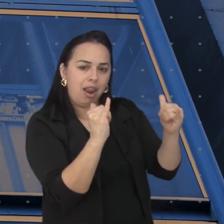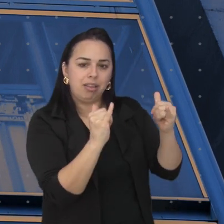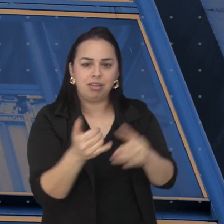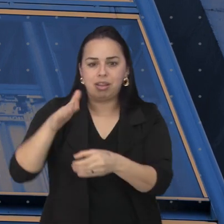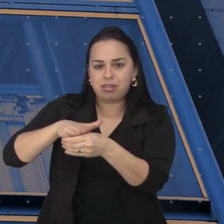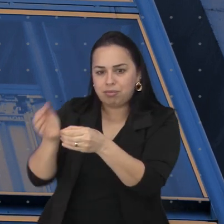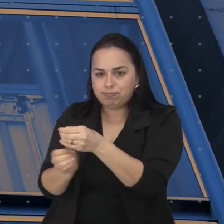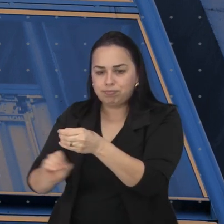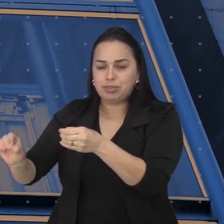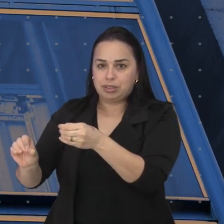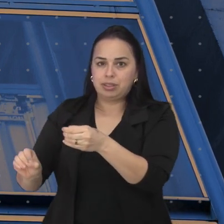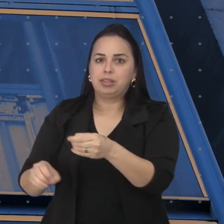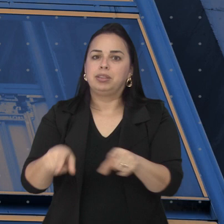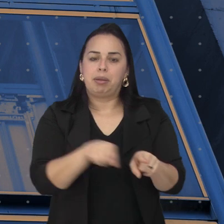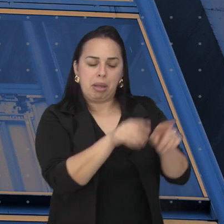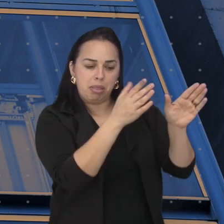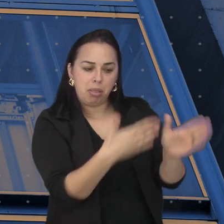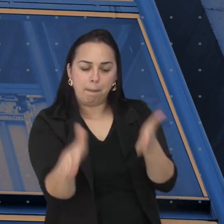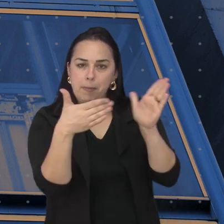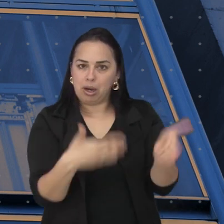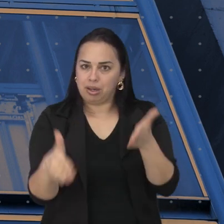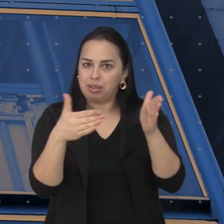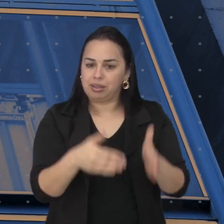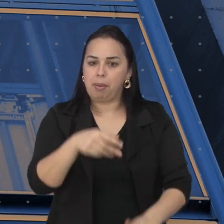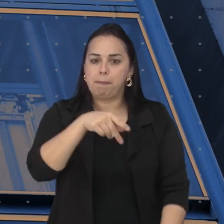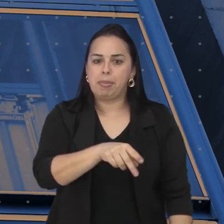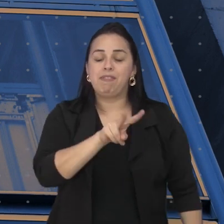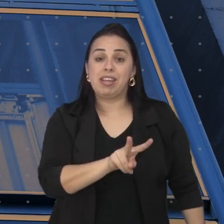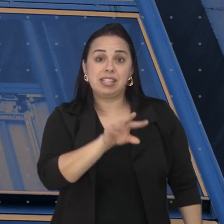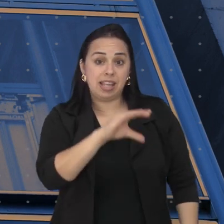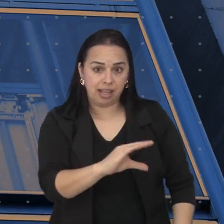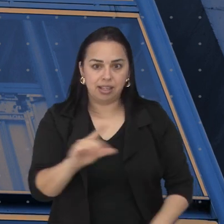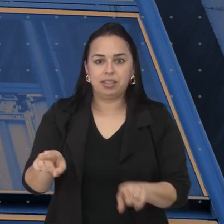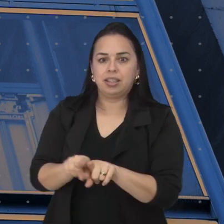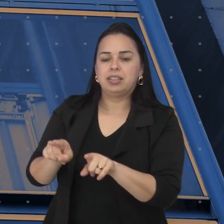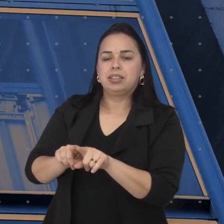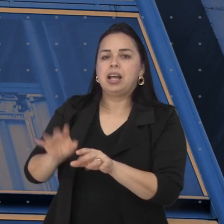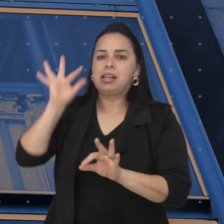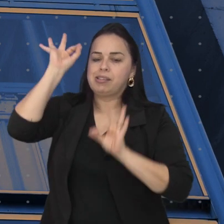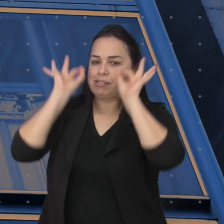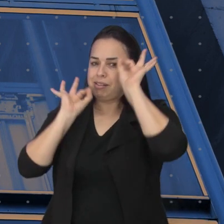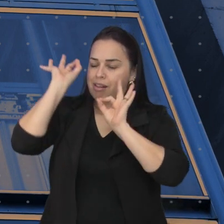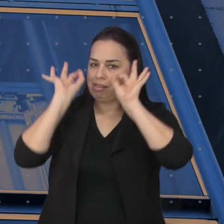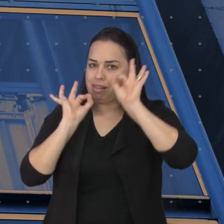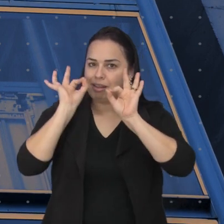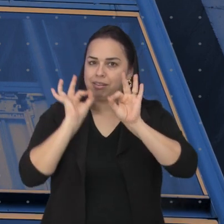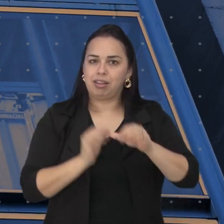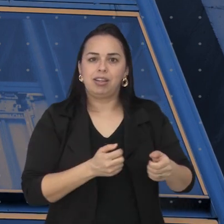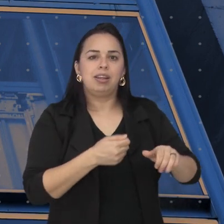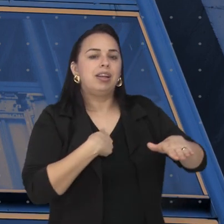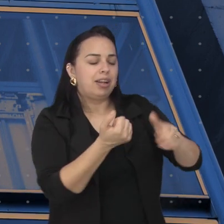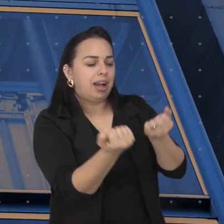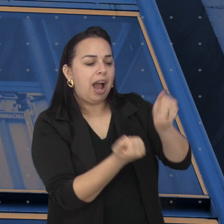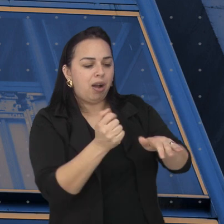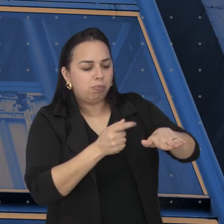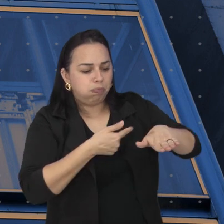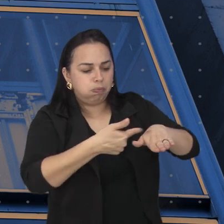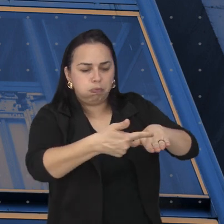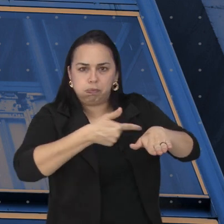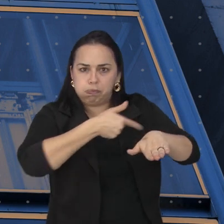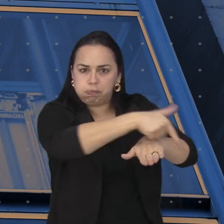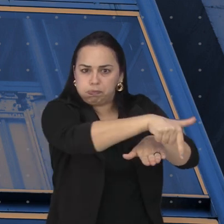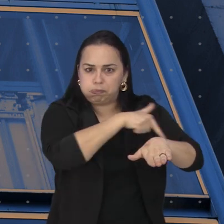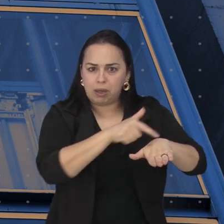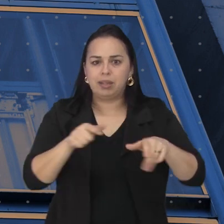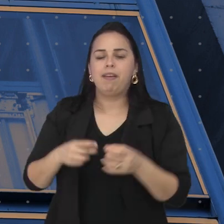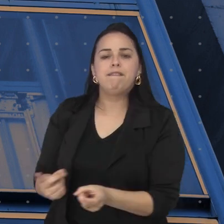eletricista, encanador, encarregado de processos com manta TPO, PVC, esteticista, funileiro de veículos, gerente